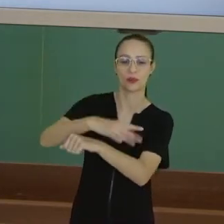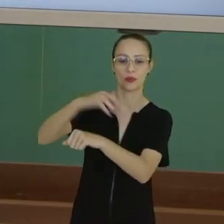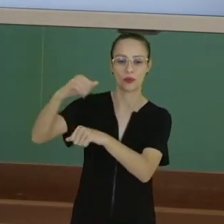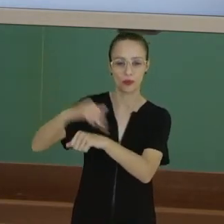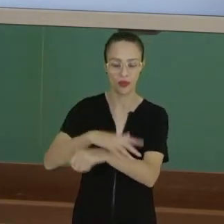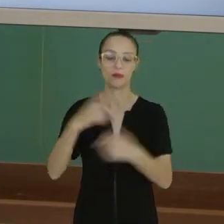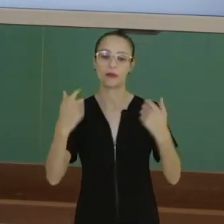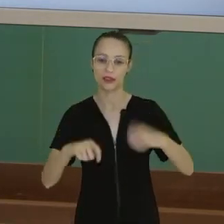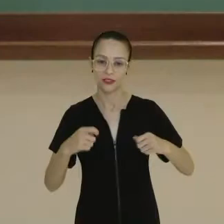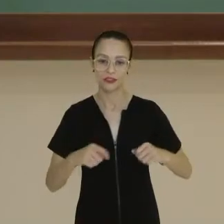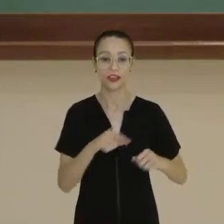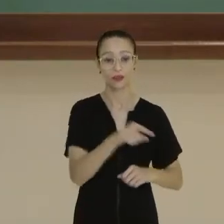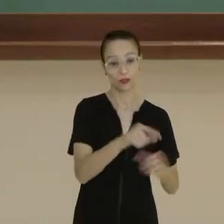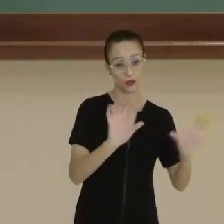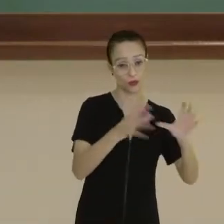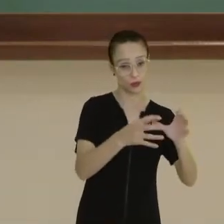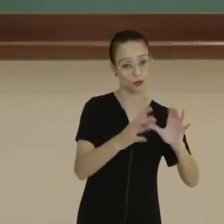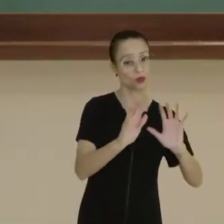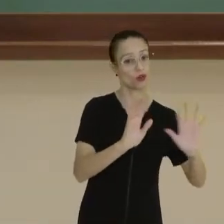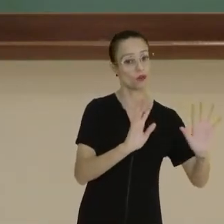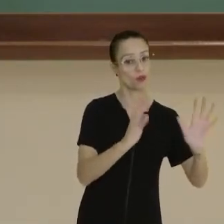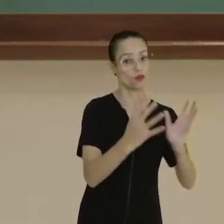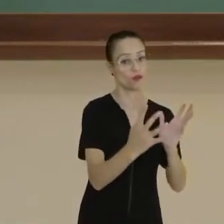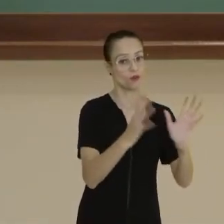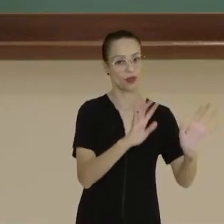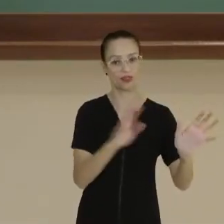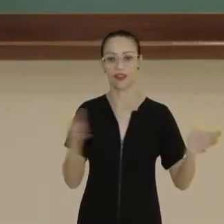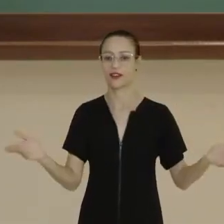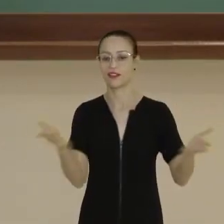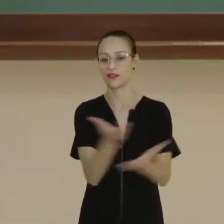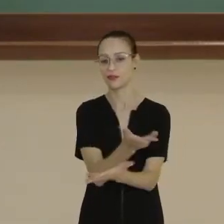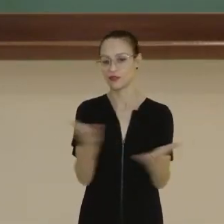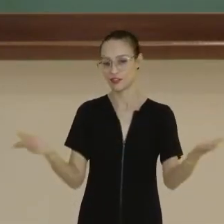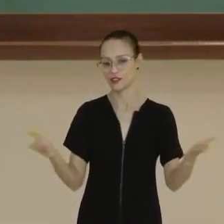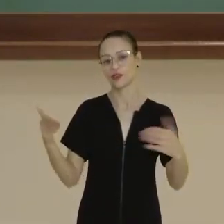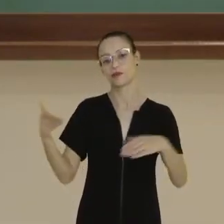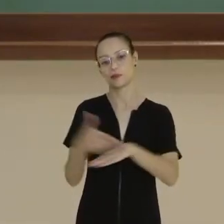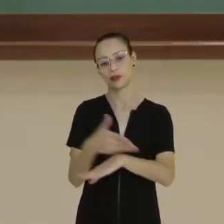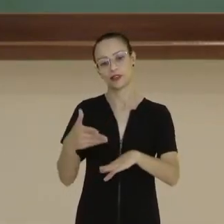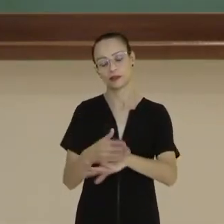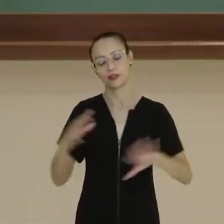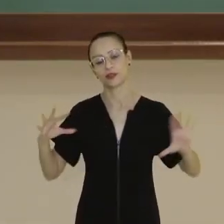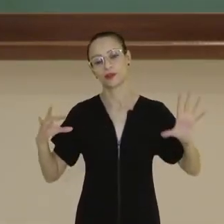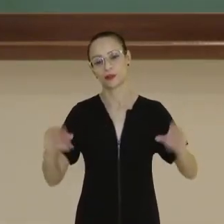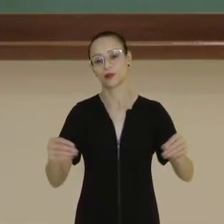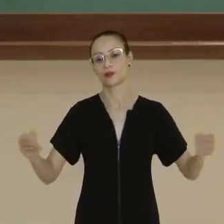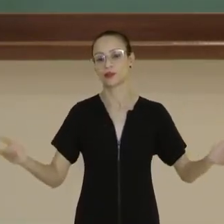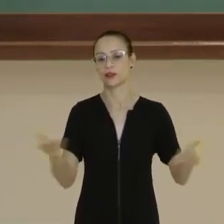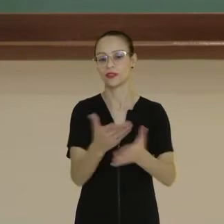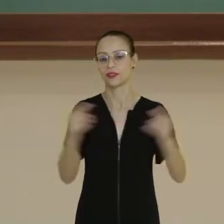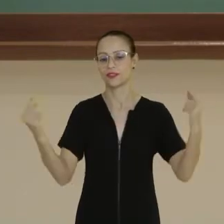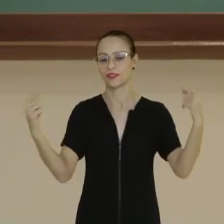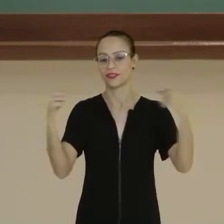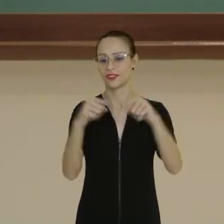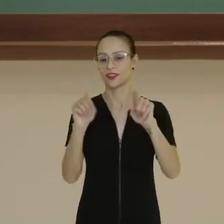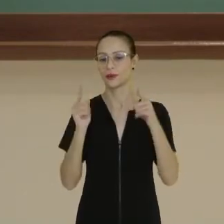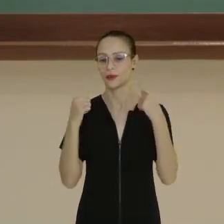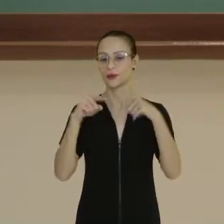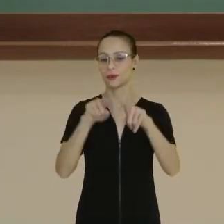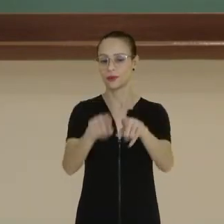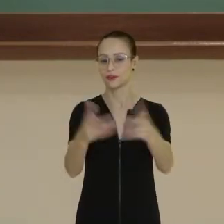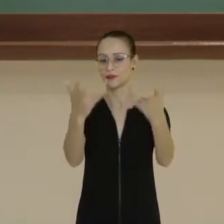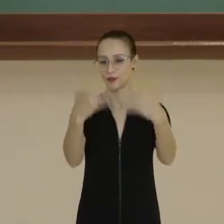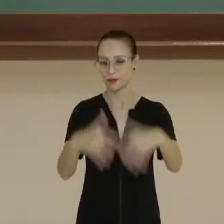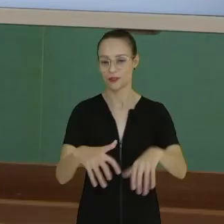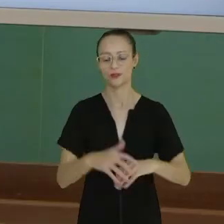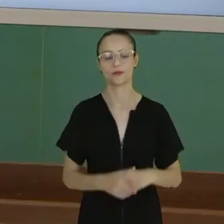da tinta e o outro precisava se mover. Então, uma arte coletiva ali, participativa, onde todos tinham que estar em sintonia para a máquina